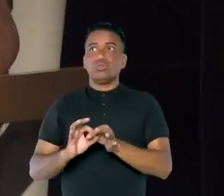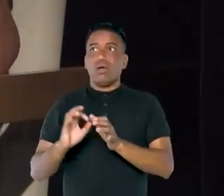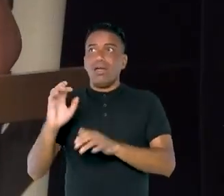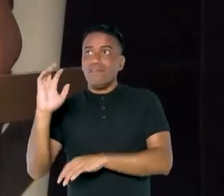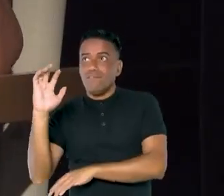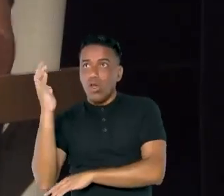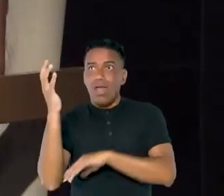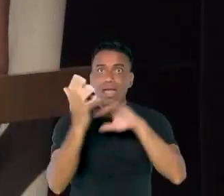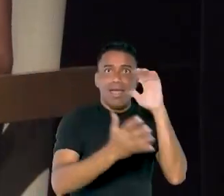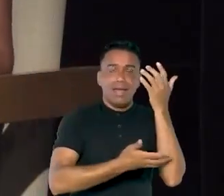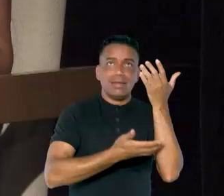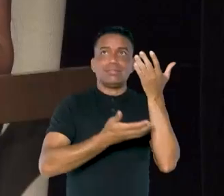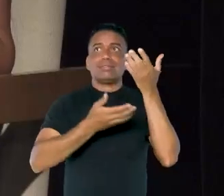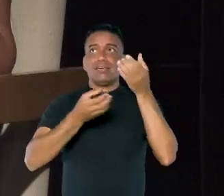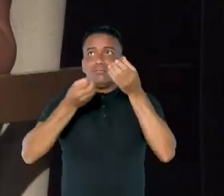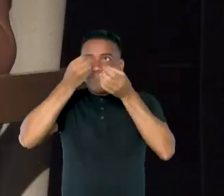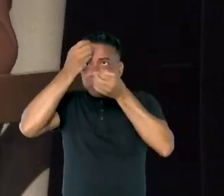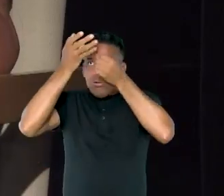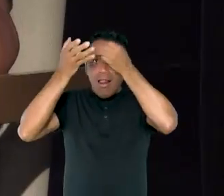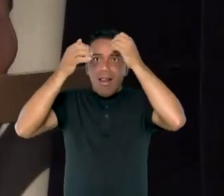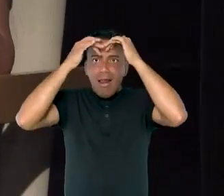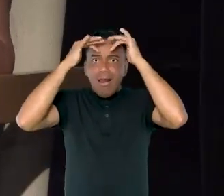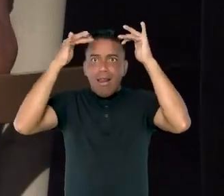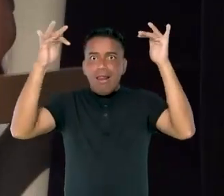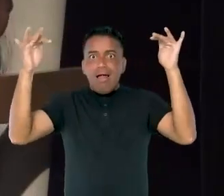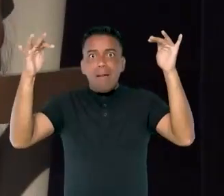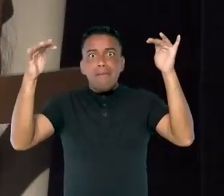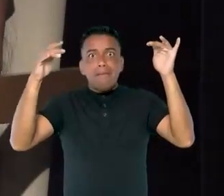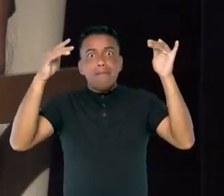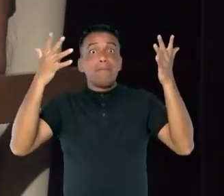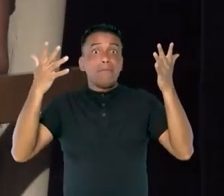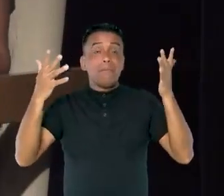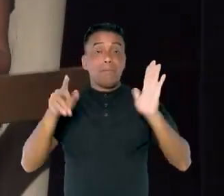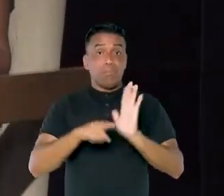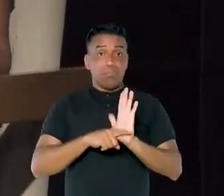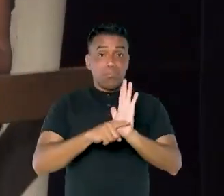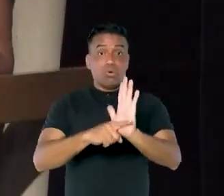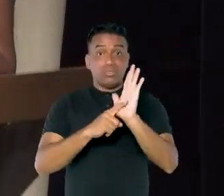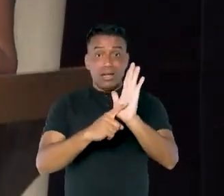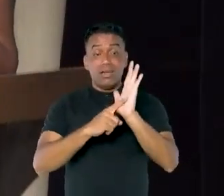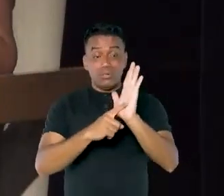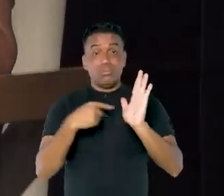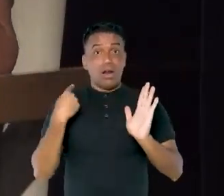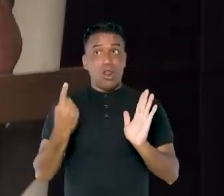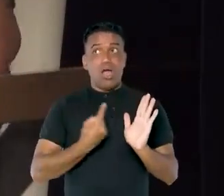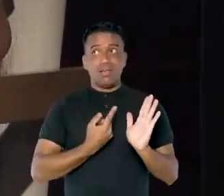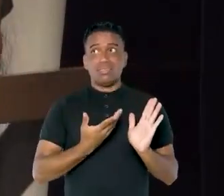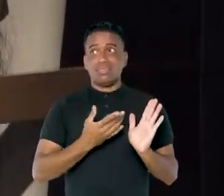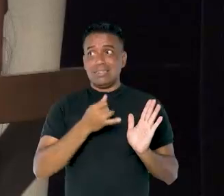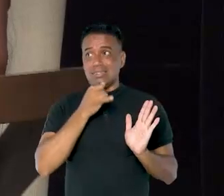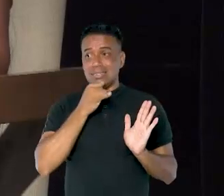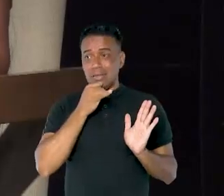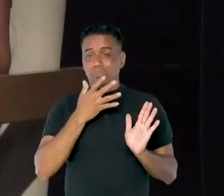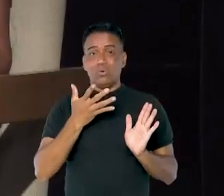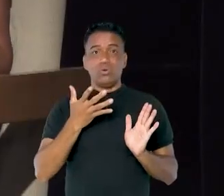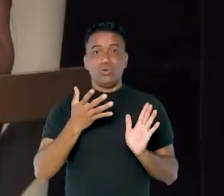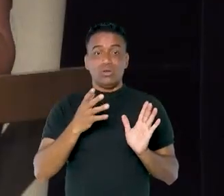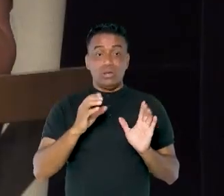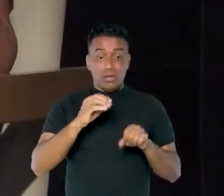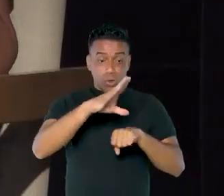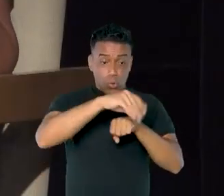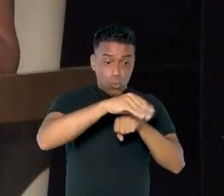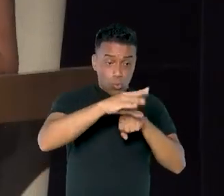né? Trazendo que nós, né, mostrando para vocês nossos rabiscos, como eu coloco, né, os meus cestos de